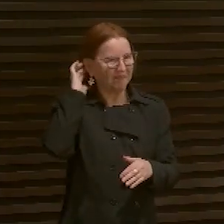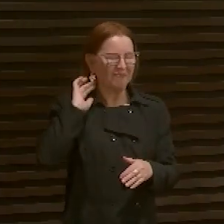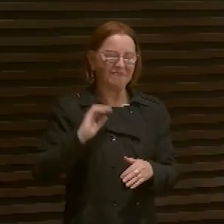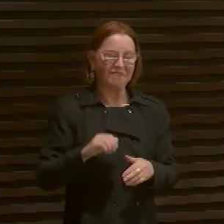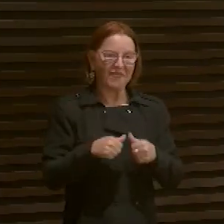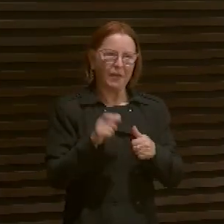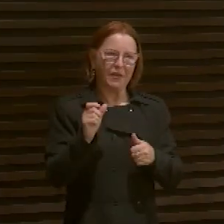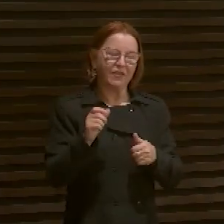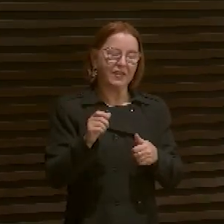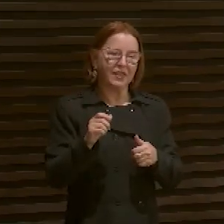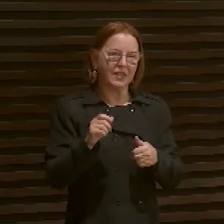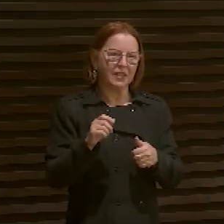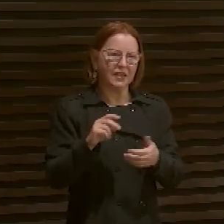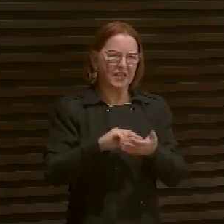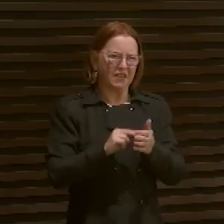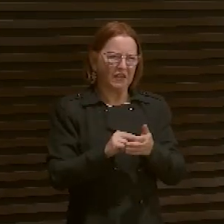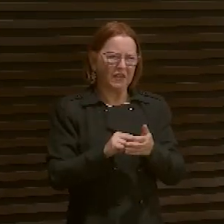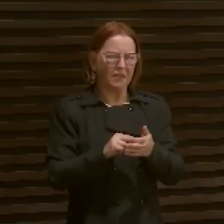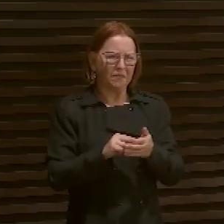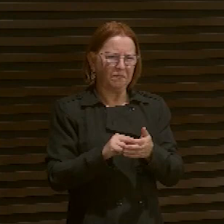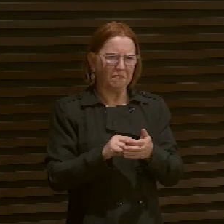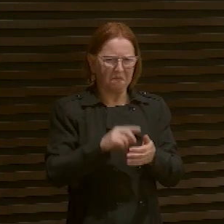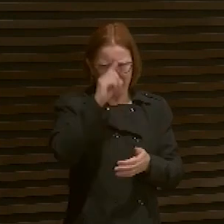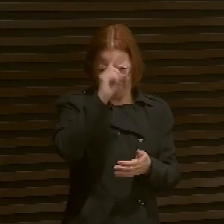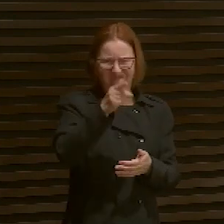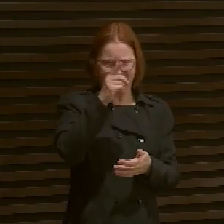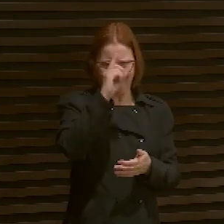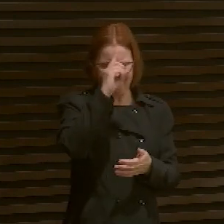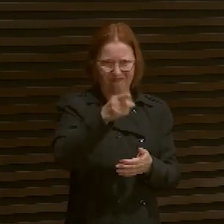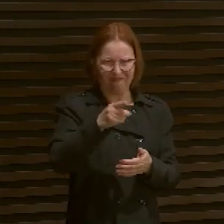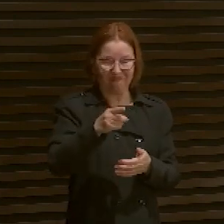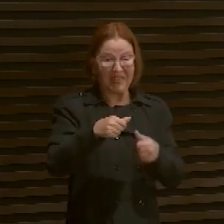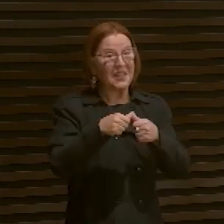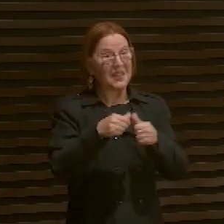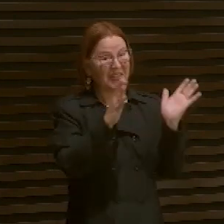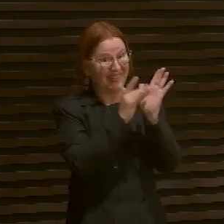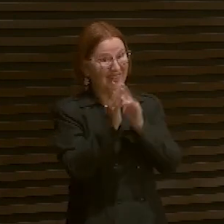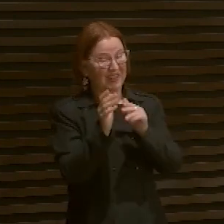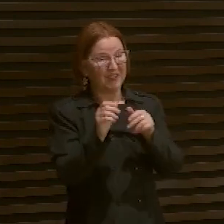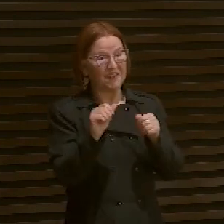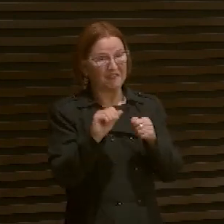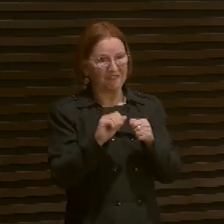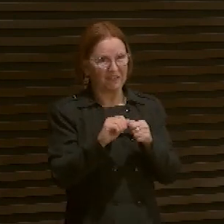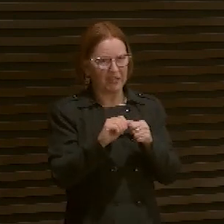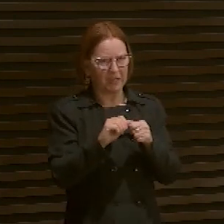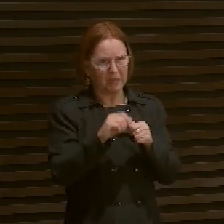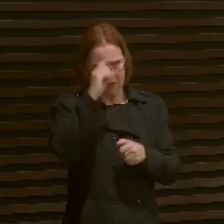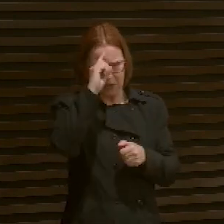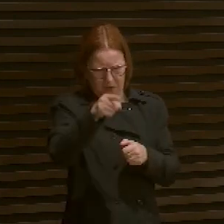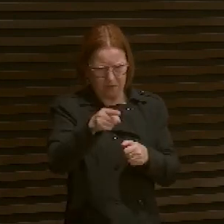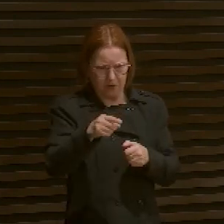significa forçar, obrigar. E foi isso que Jesus fez, compeliu os discípulos